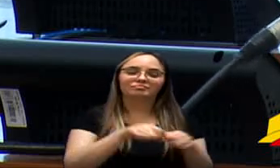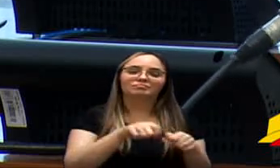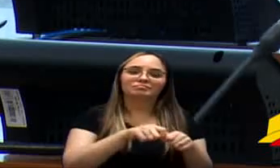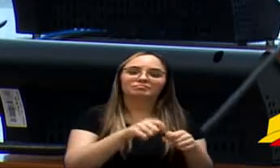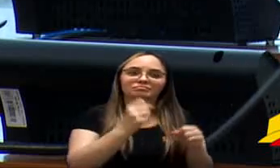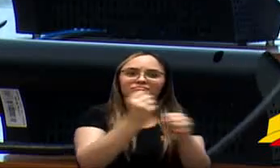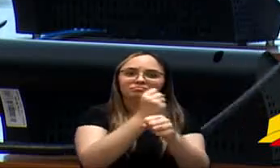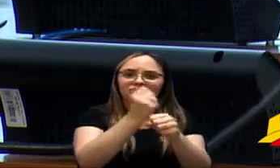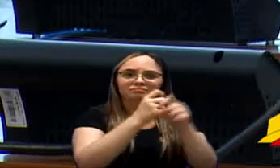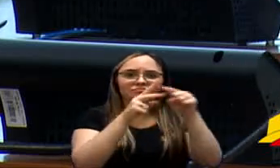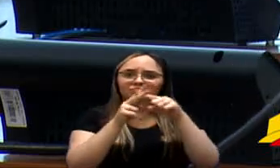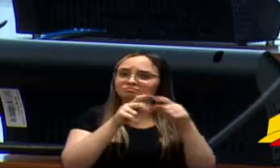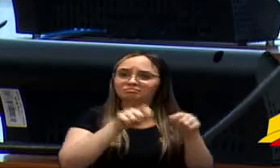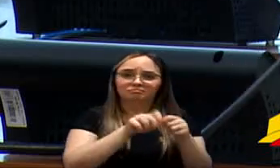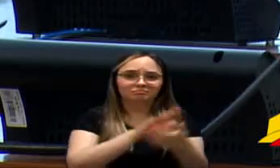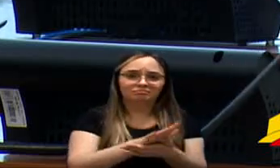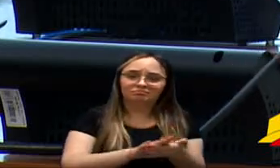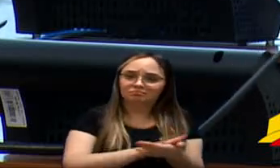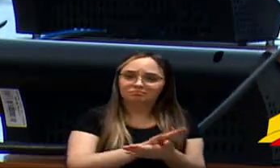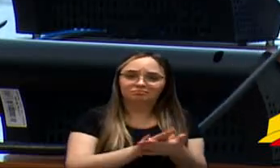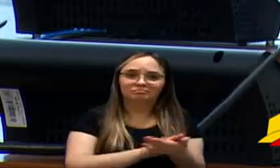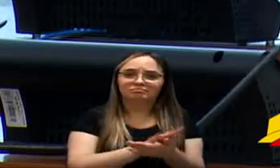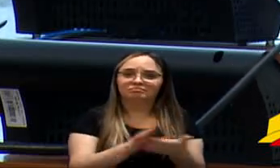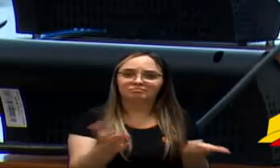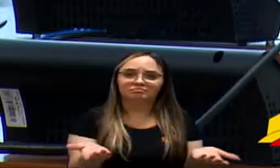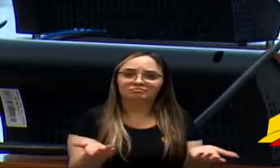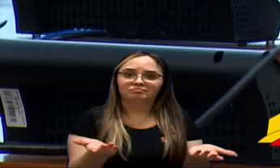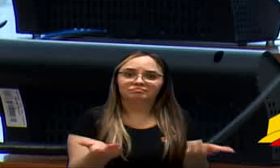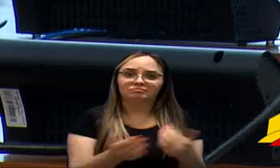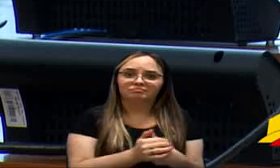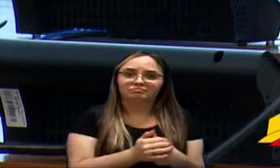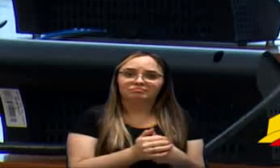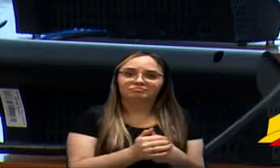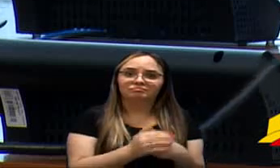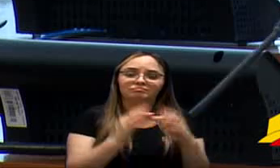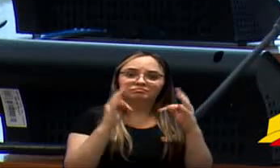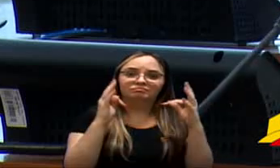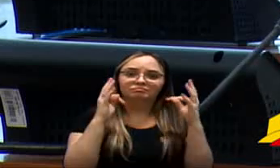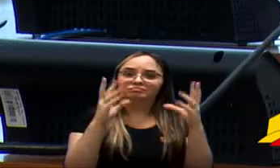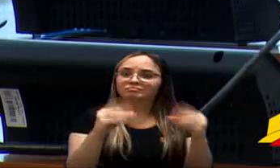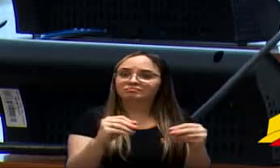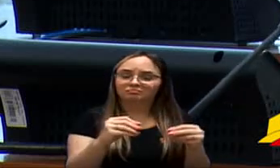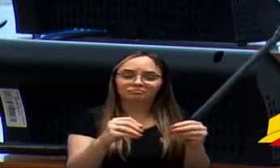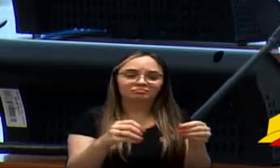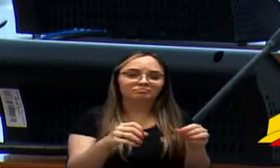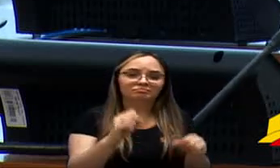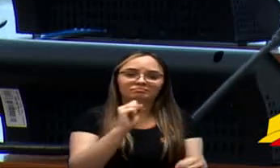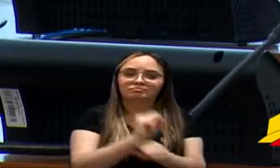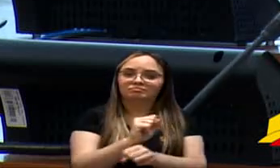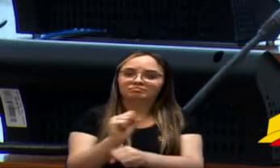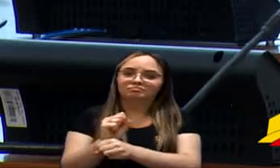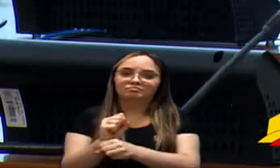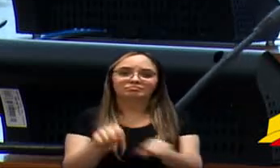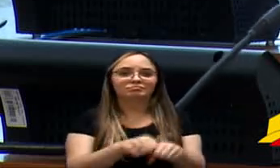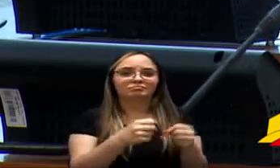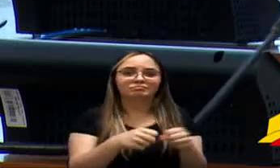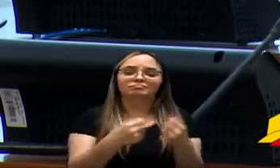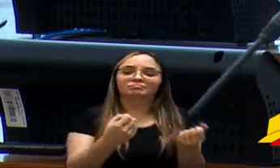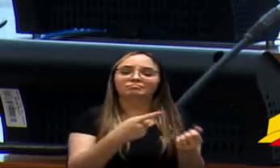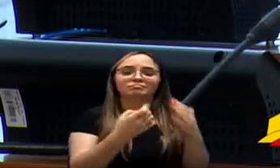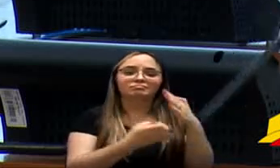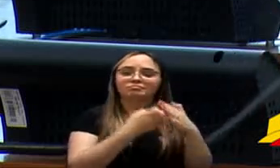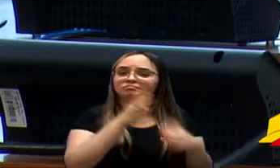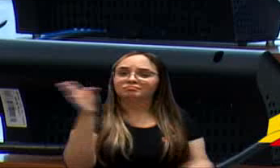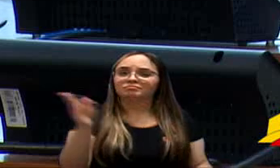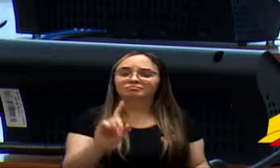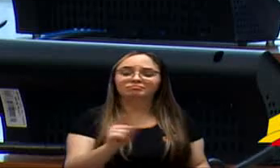reforma nenhuma no Parque São Bento. É, todo o pátio da escola interditado. E a empresa sequer foi para lá. O senhor